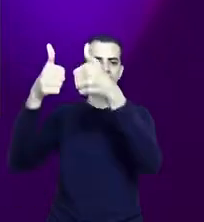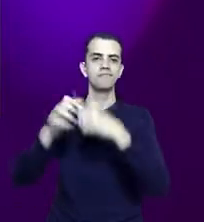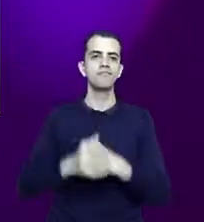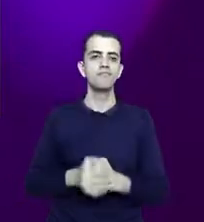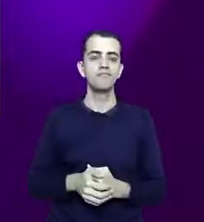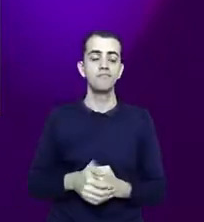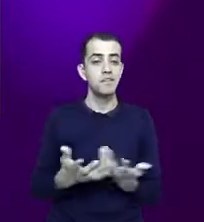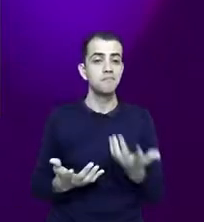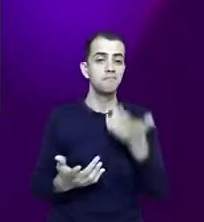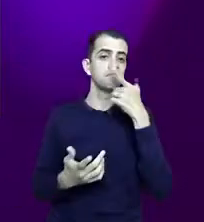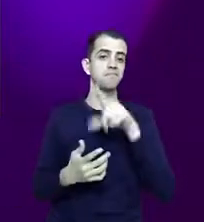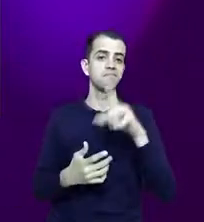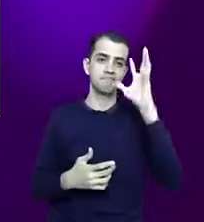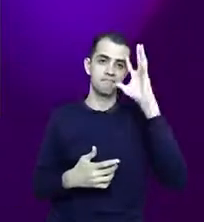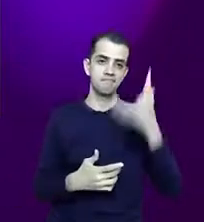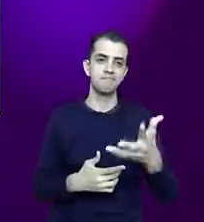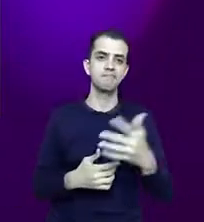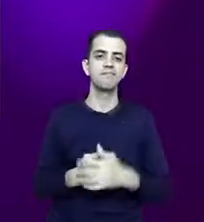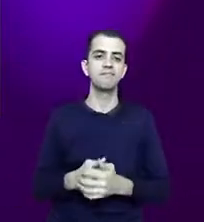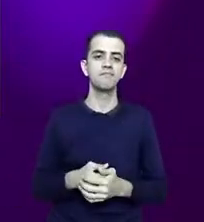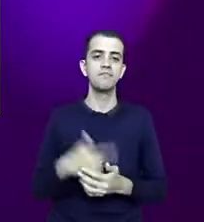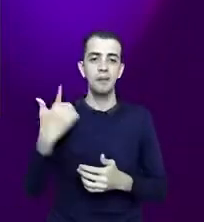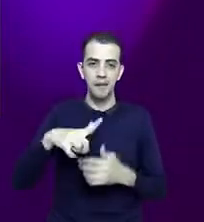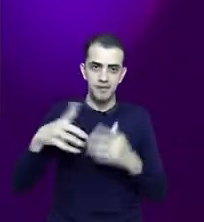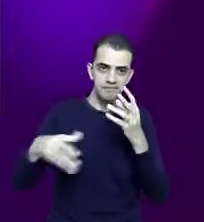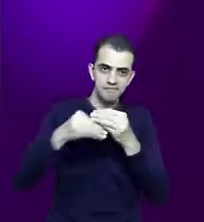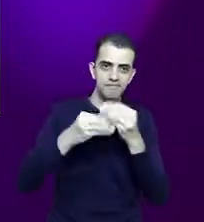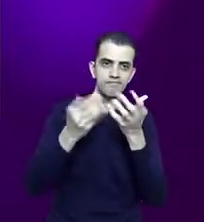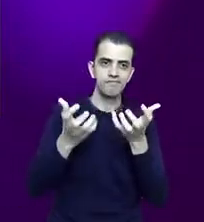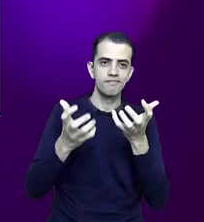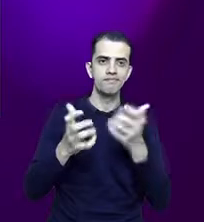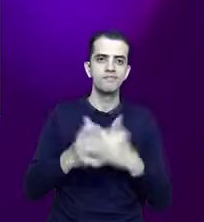gente teve. Alguém quer comentar